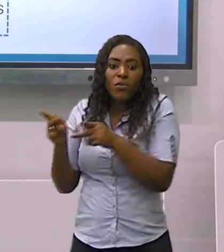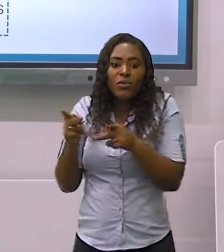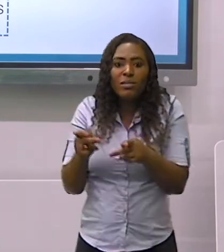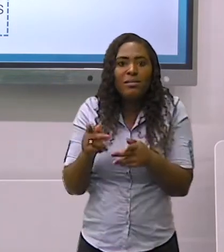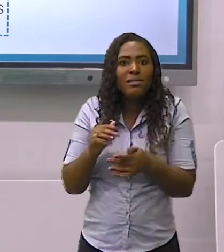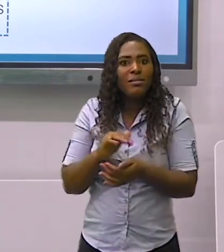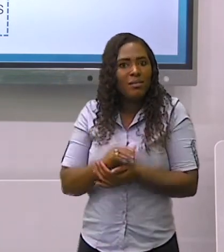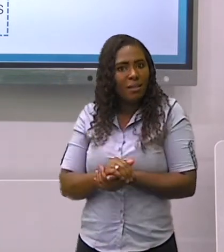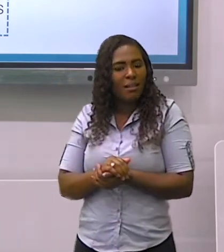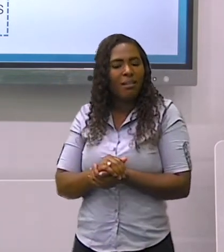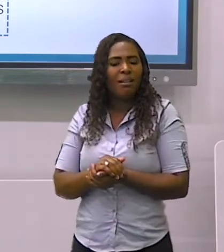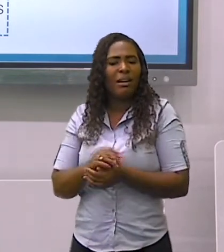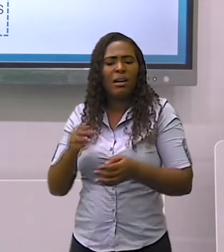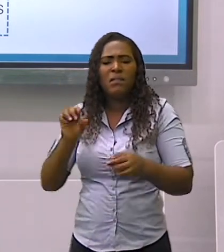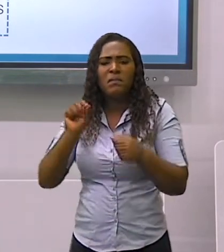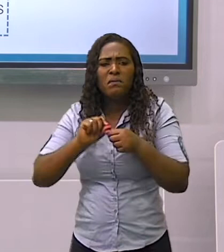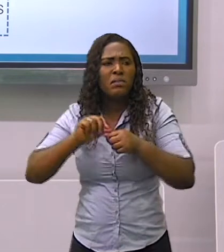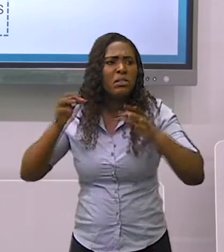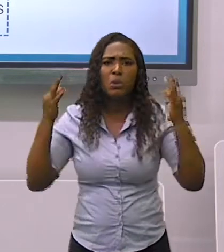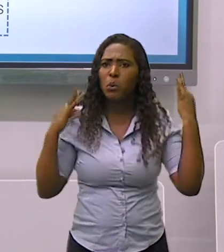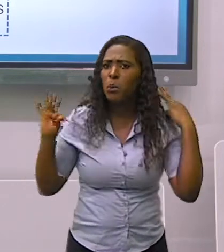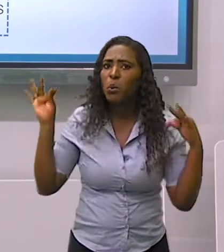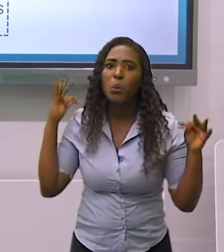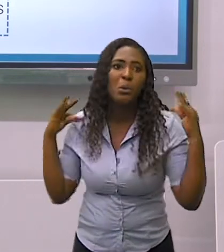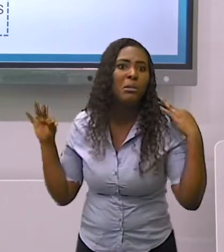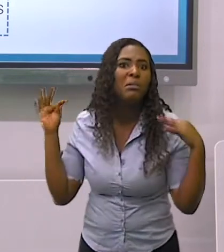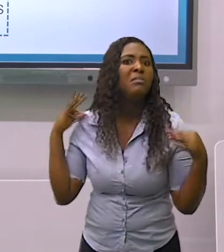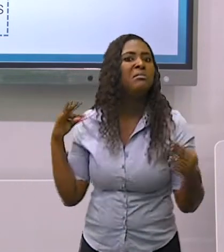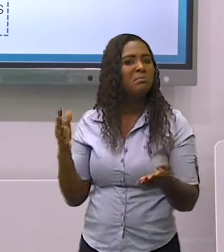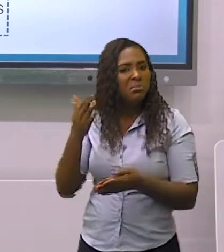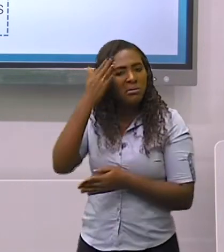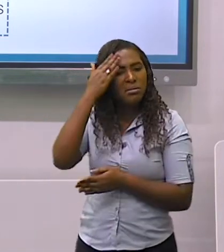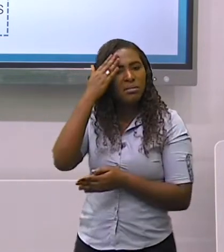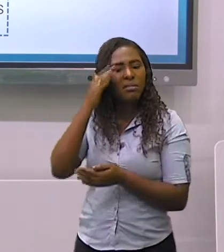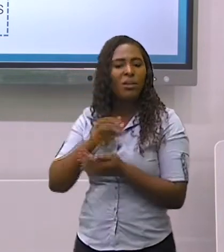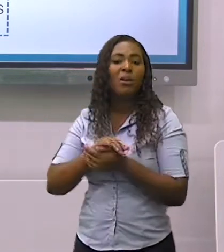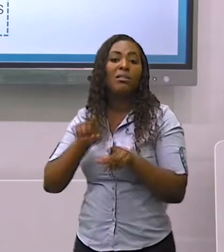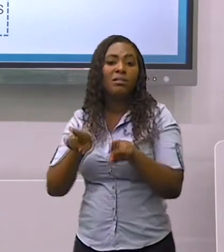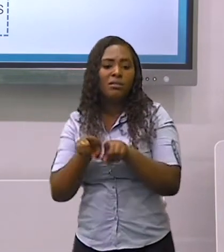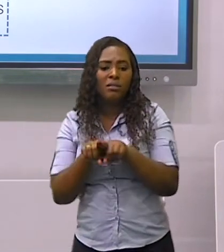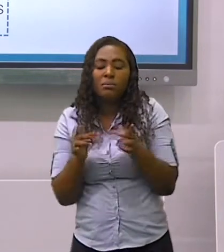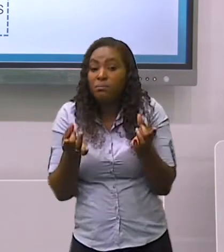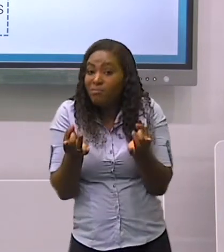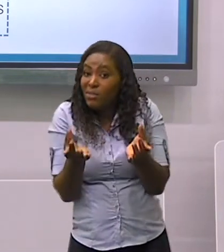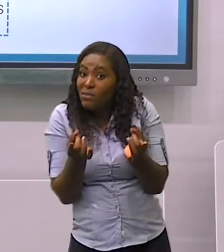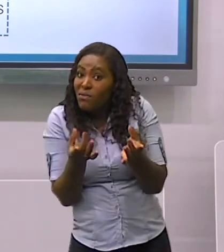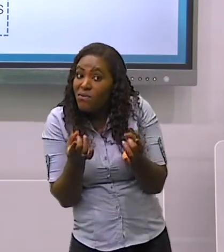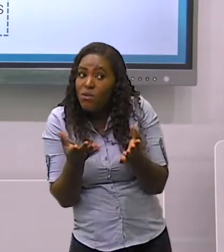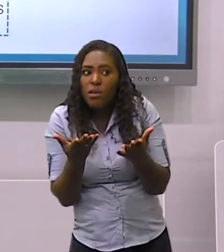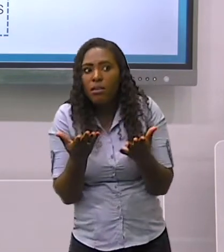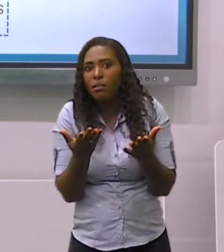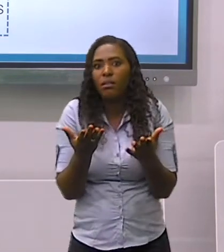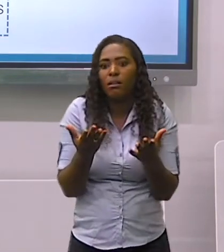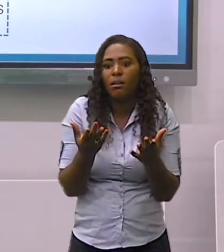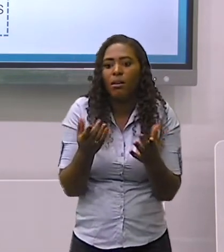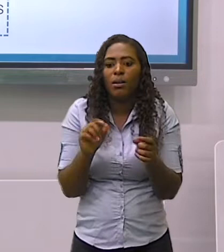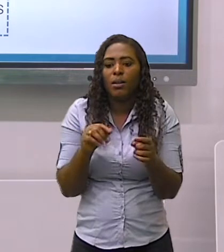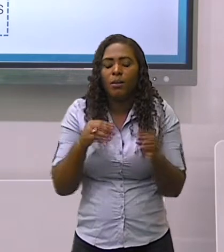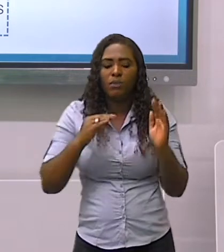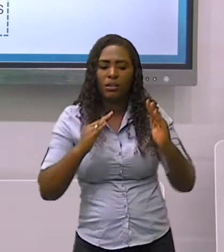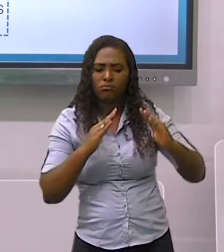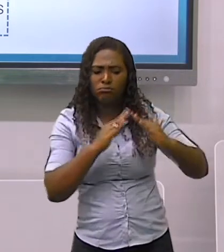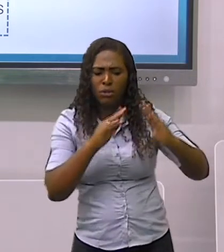comércio que é praticado nestes ambientes. Você conhece alguma rua que tem